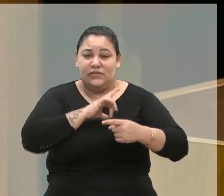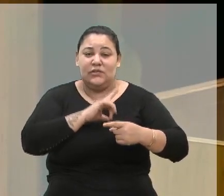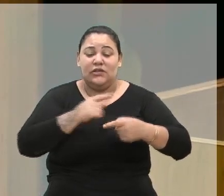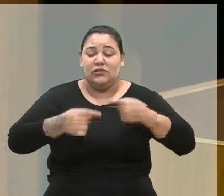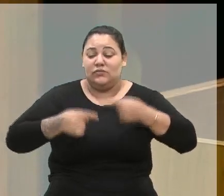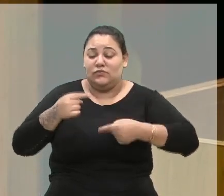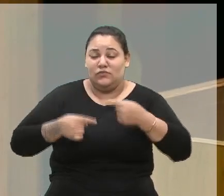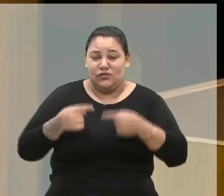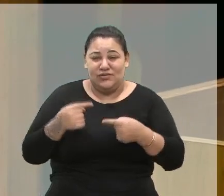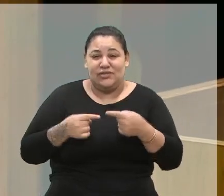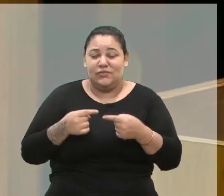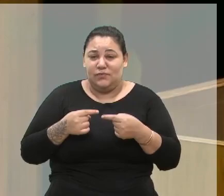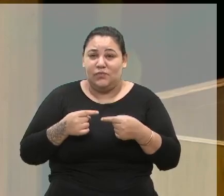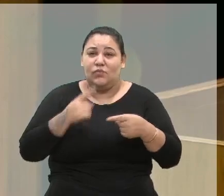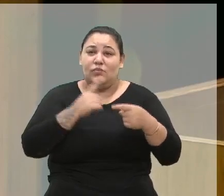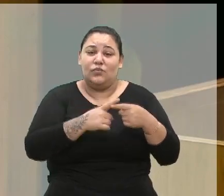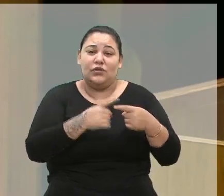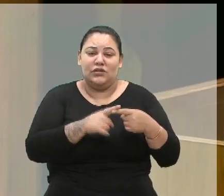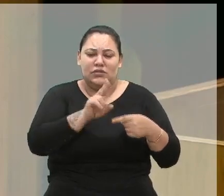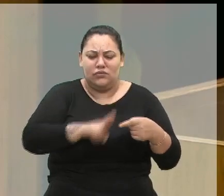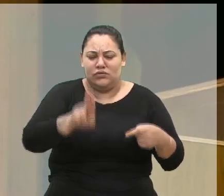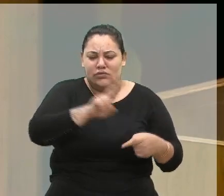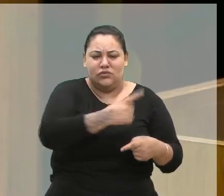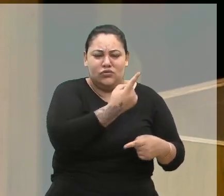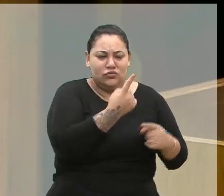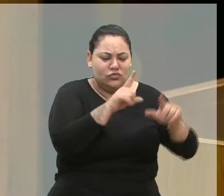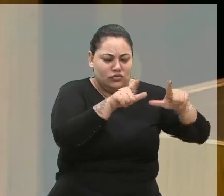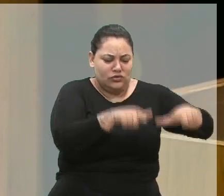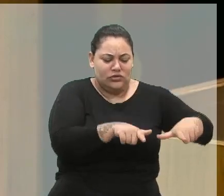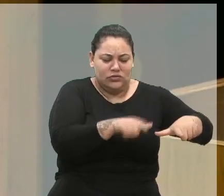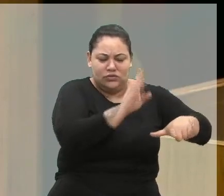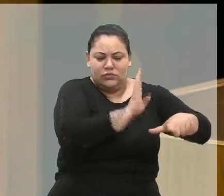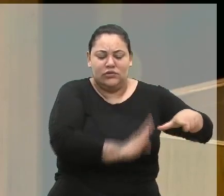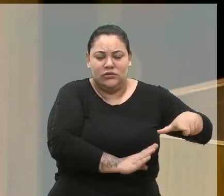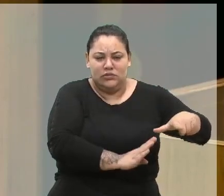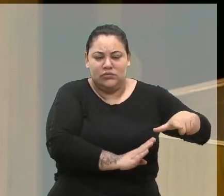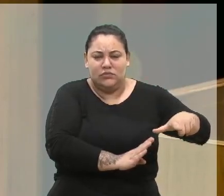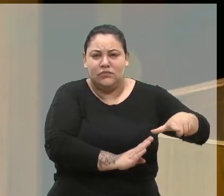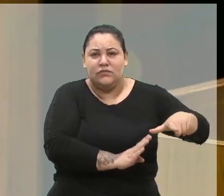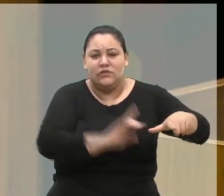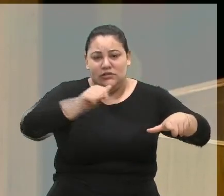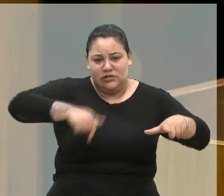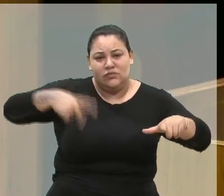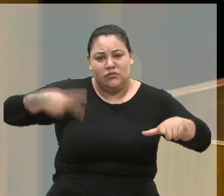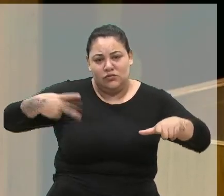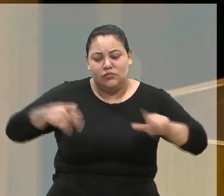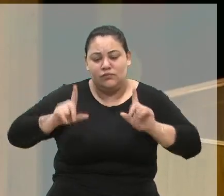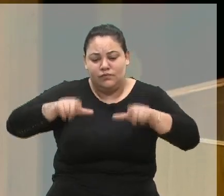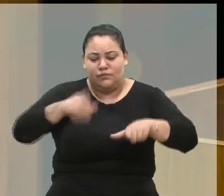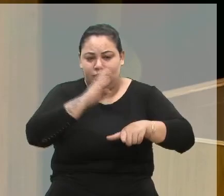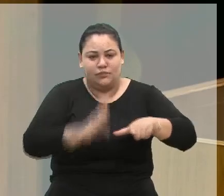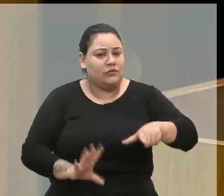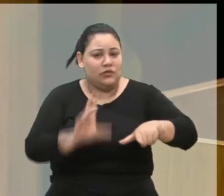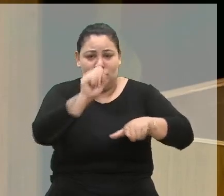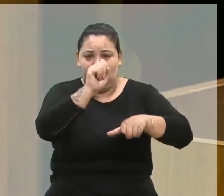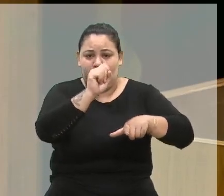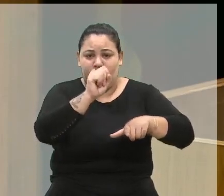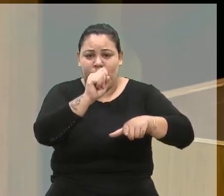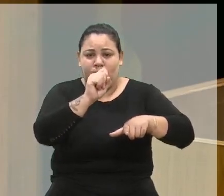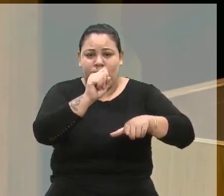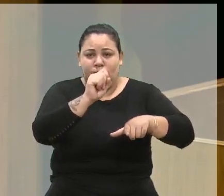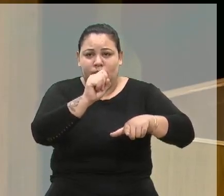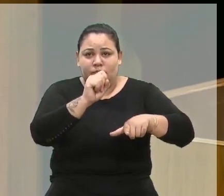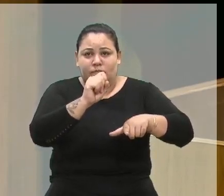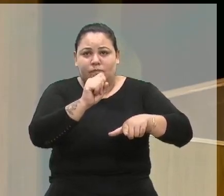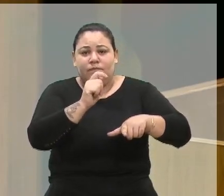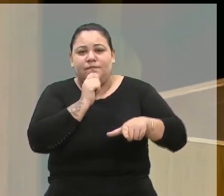um local do Brasil e aqui está sendo o segundo local do Brasil inteiro. Então, ainda causa muita